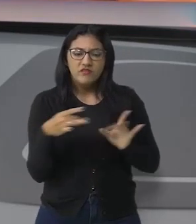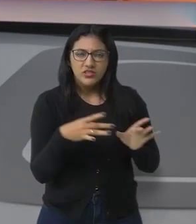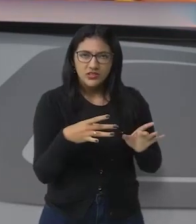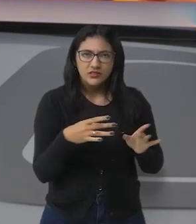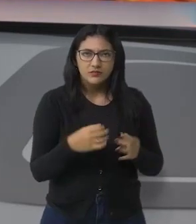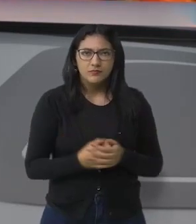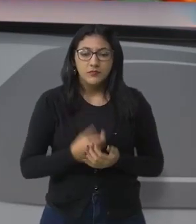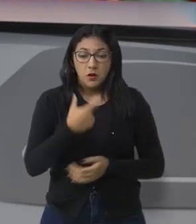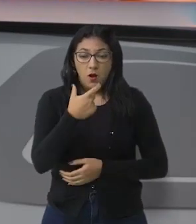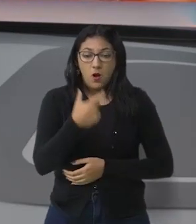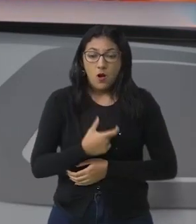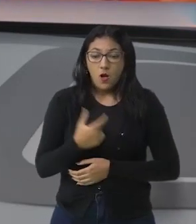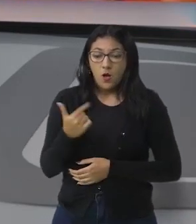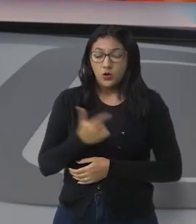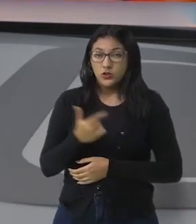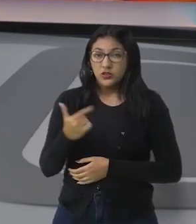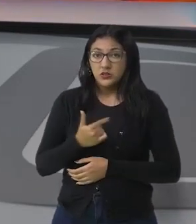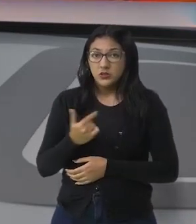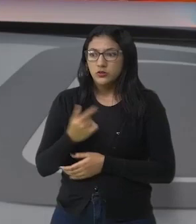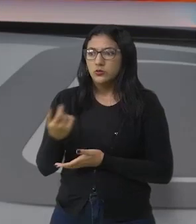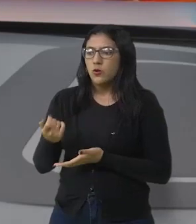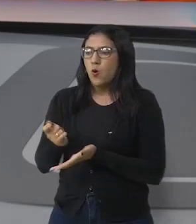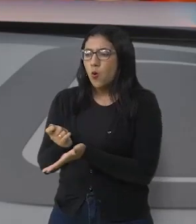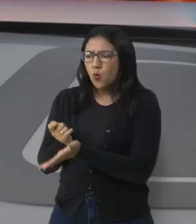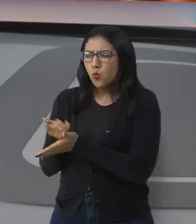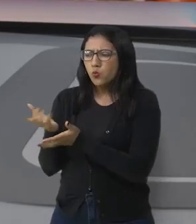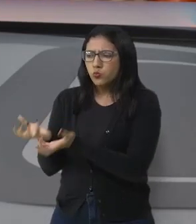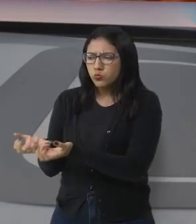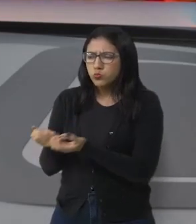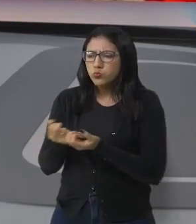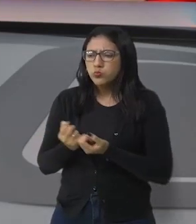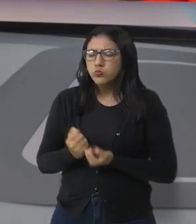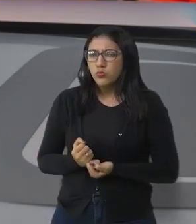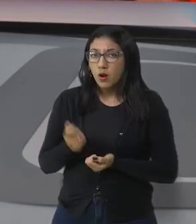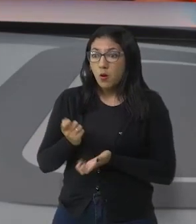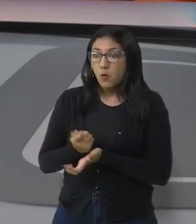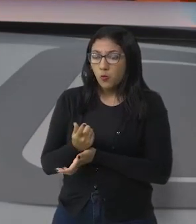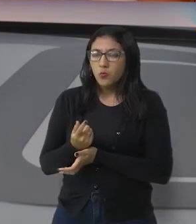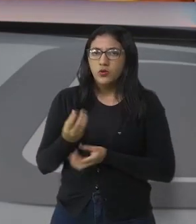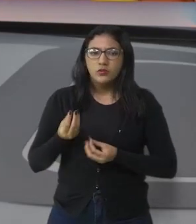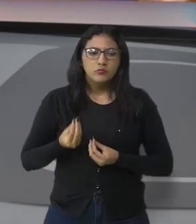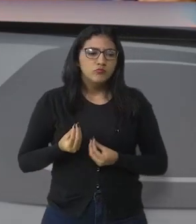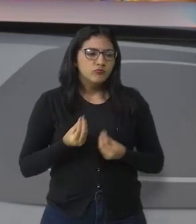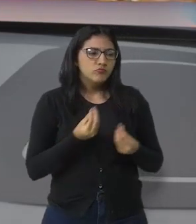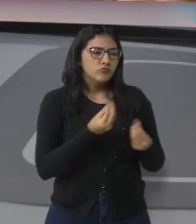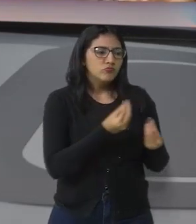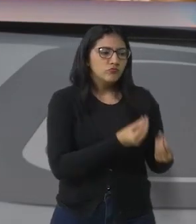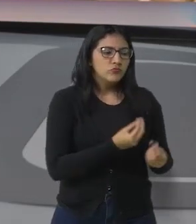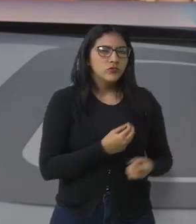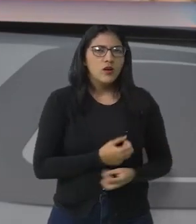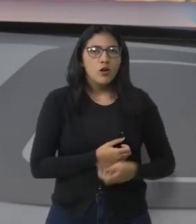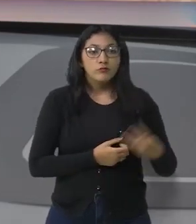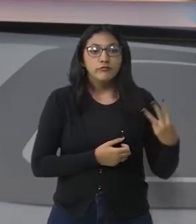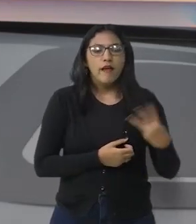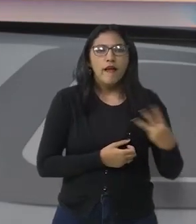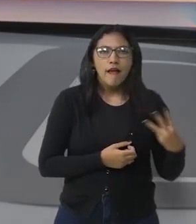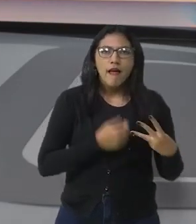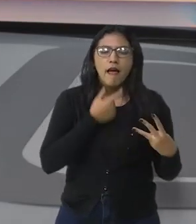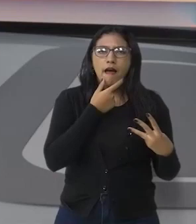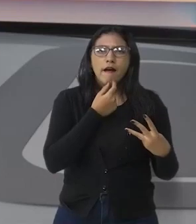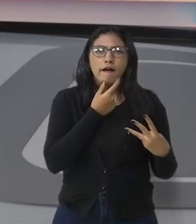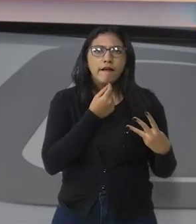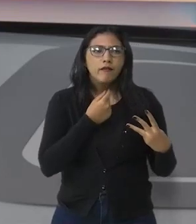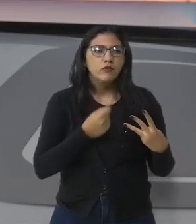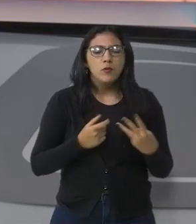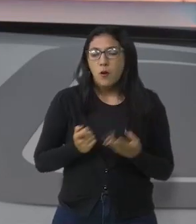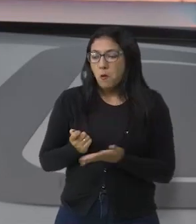valor. Aquele atravessador, aquele mediador da negociação, vai colocar ainda um preço maior e quando chega no mercado a gente vai ter ainda